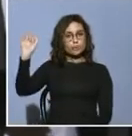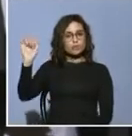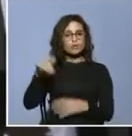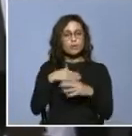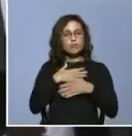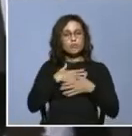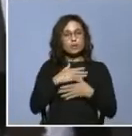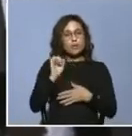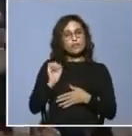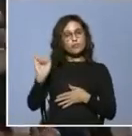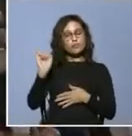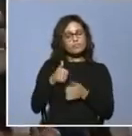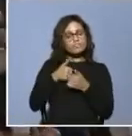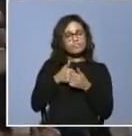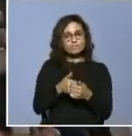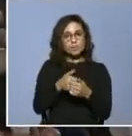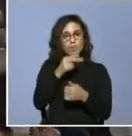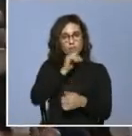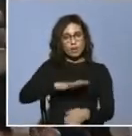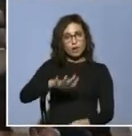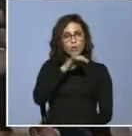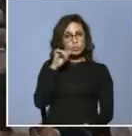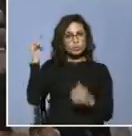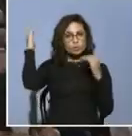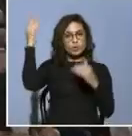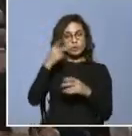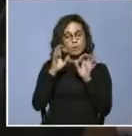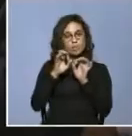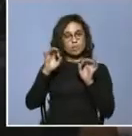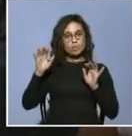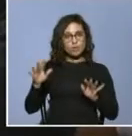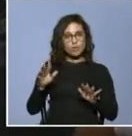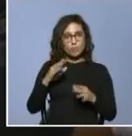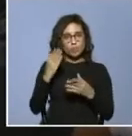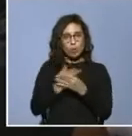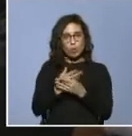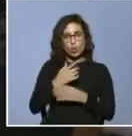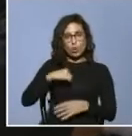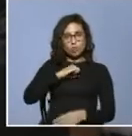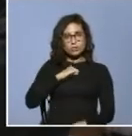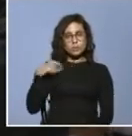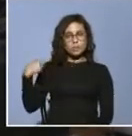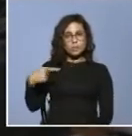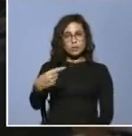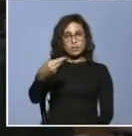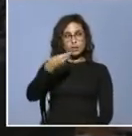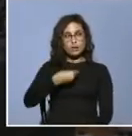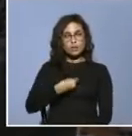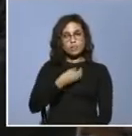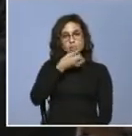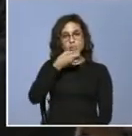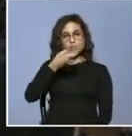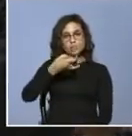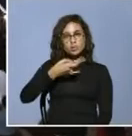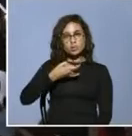a vossa vontade, assim na terra como no céu. O pão nosso de cada dia nos dai hoje. Perdoai-nos